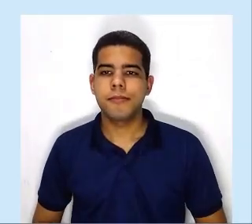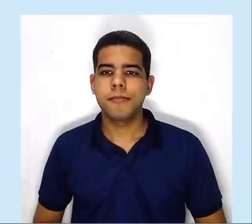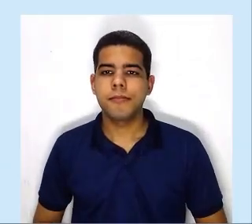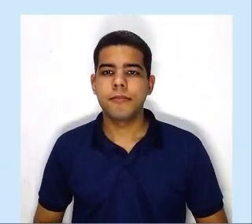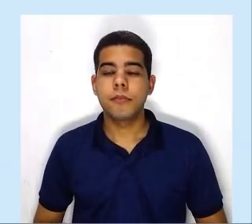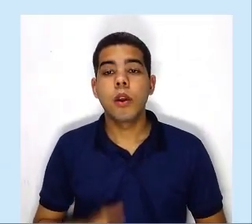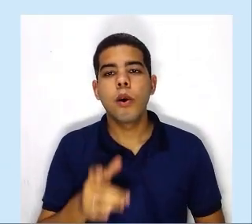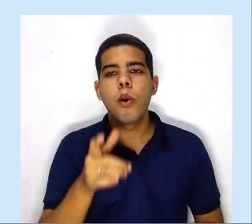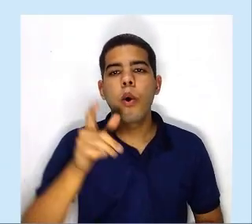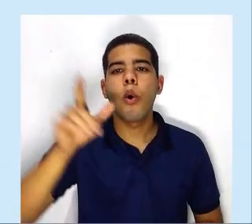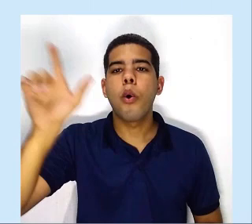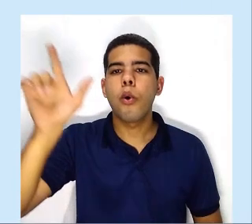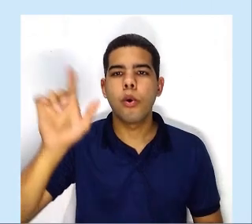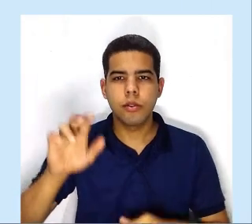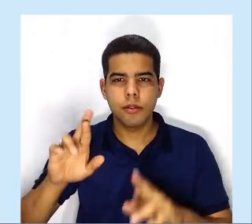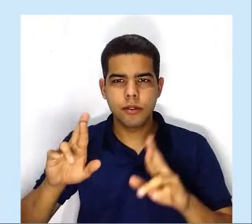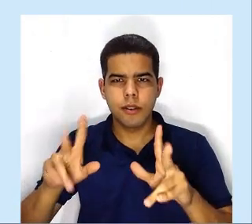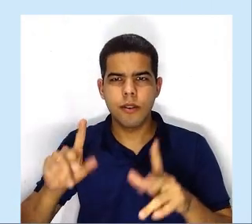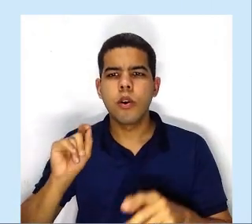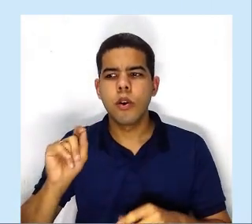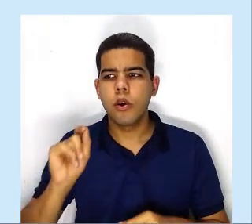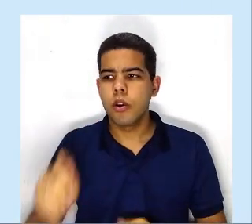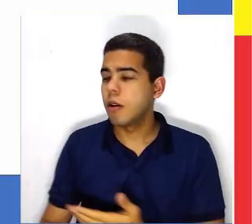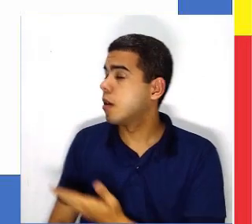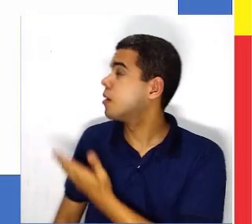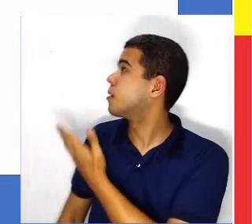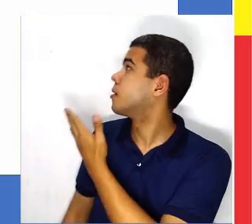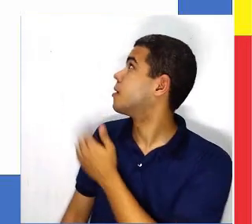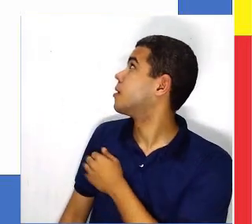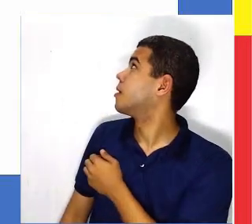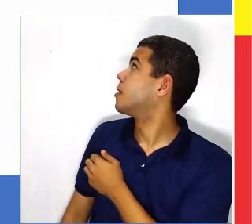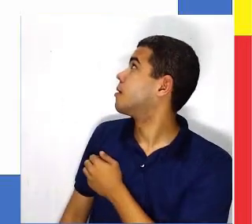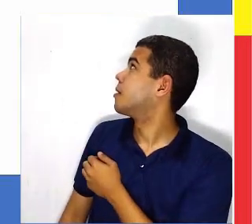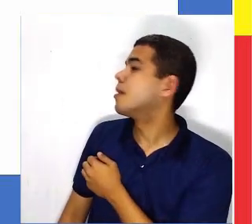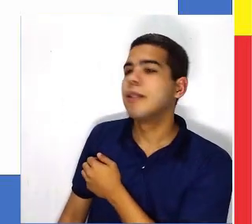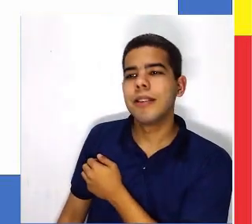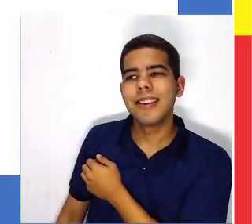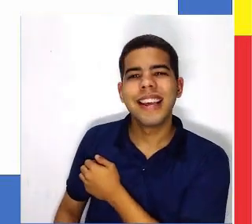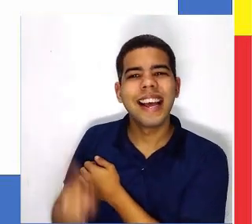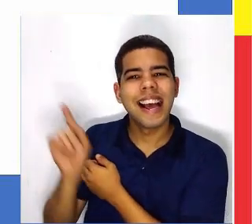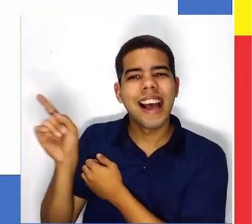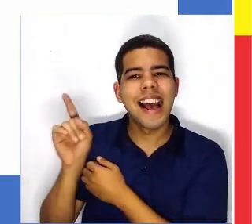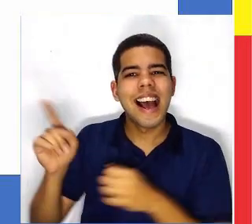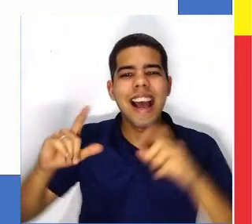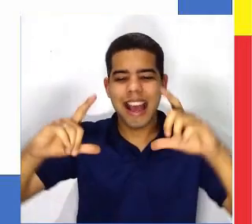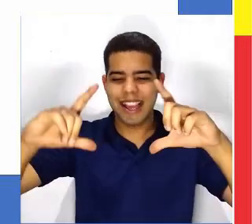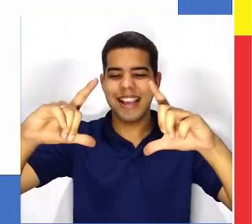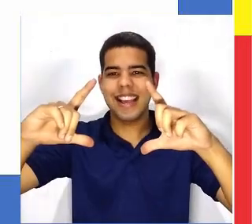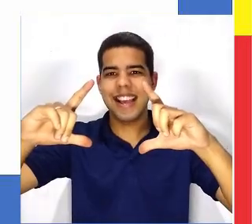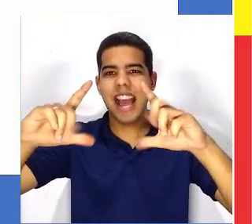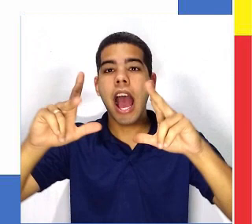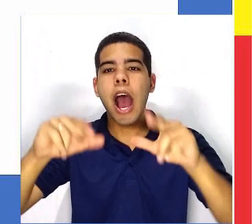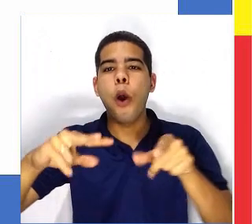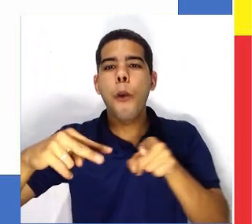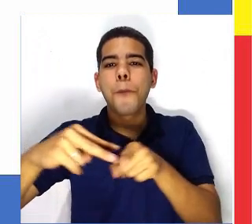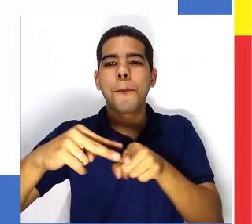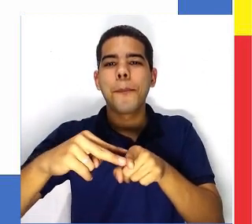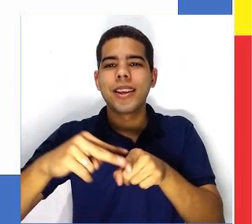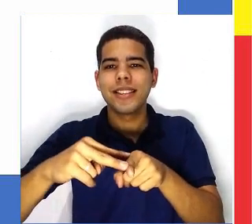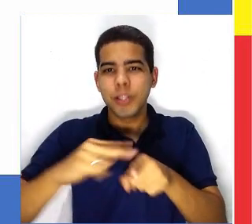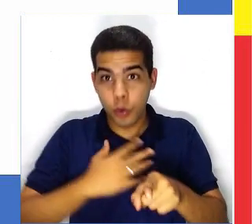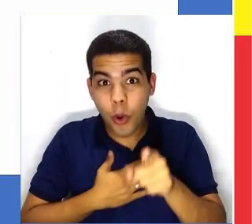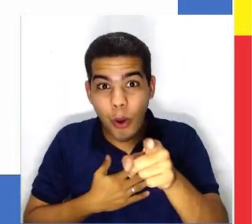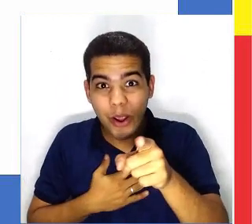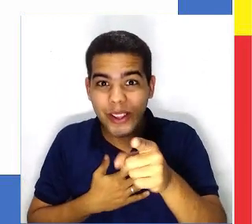Outro tipo de gráfico interessante é o gráfico de pizza. Olha que interessante, né? Quem é que não gosta de uma pizza?